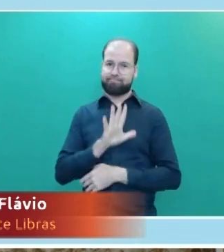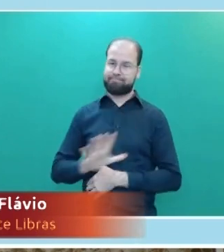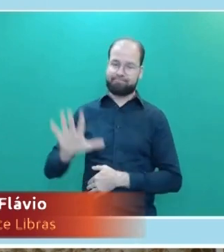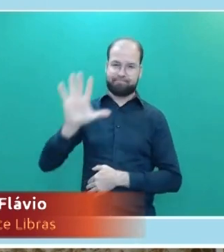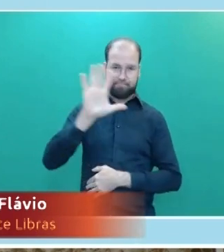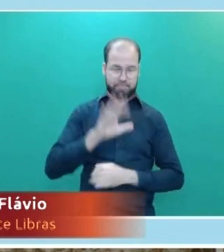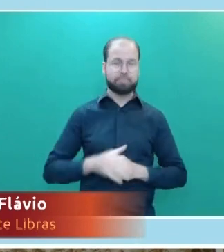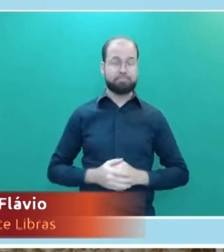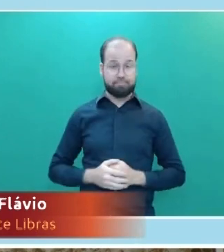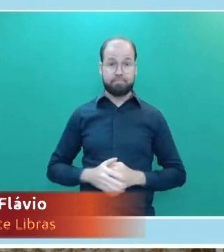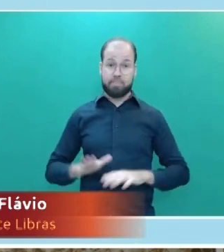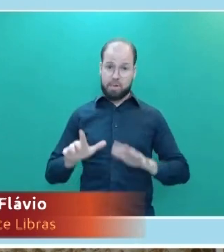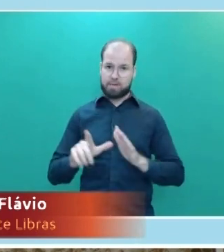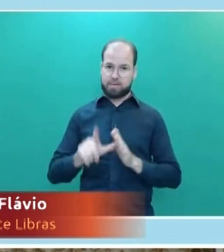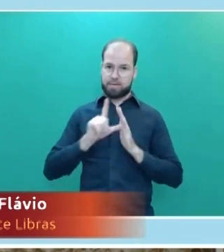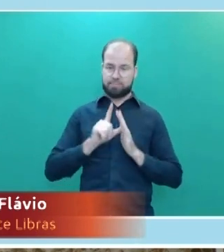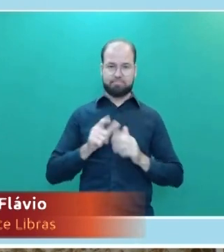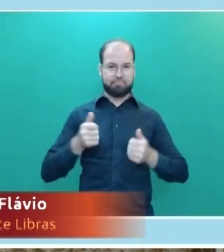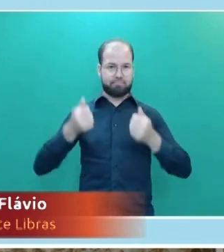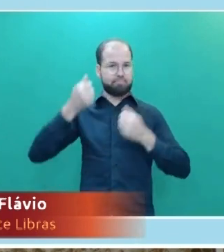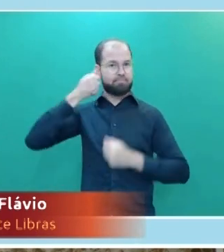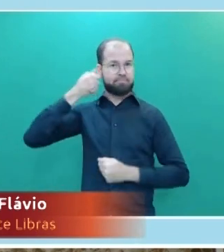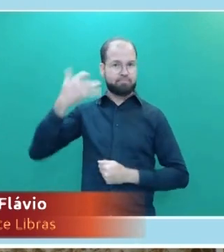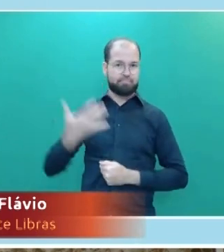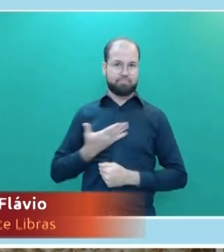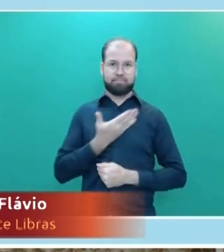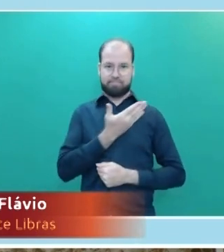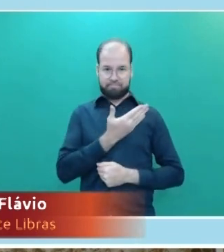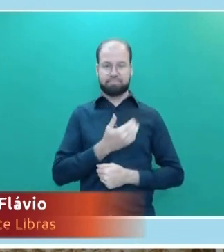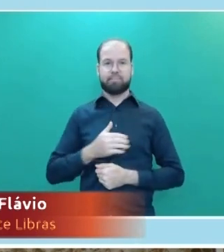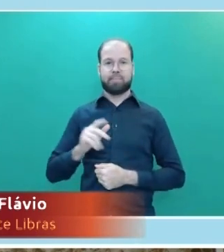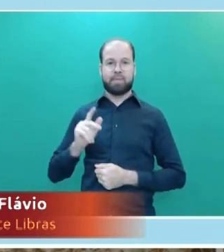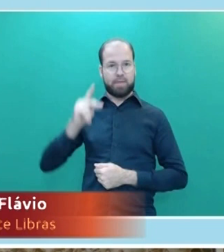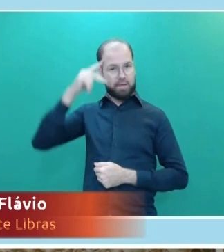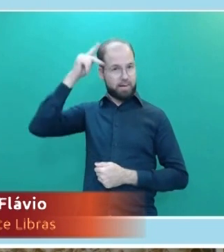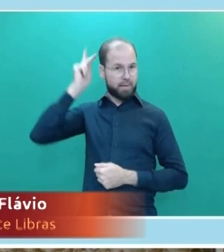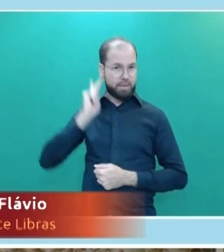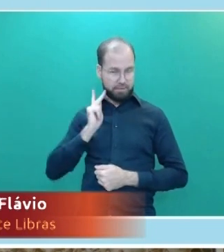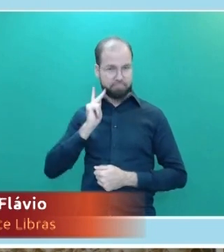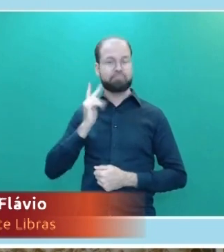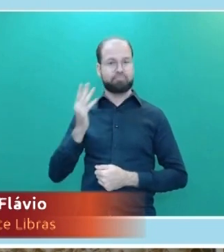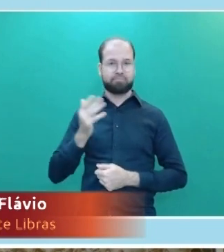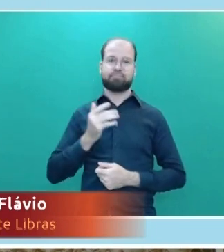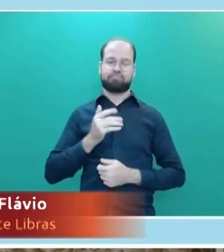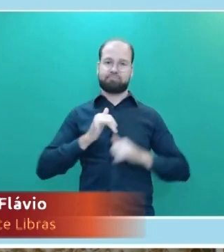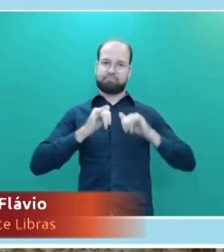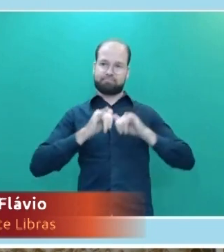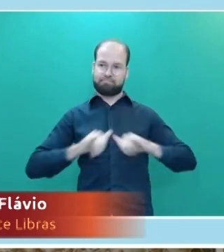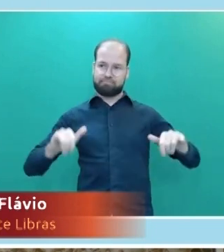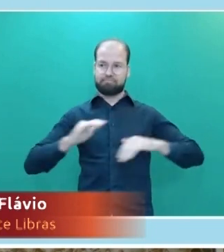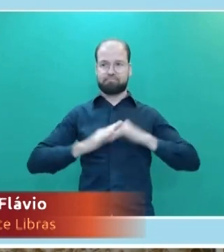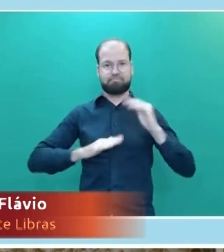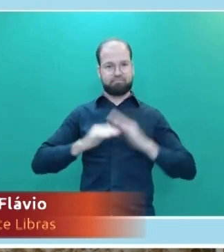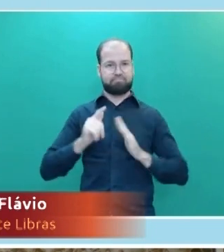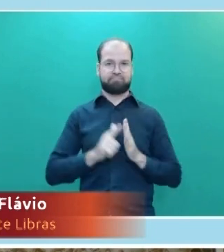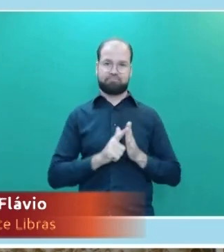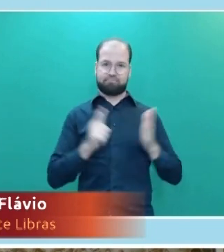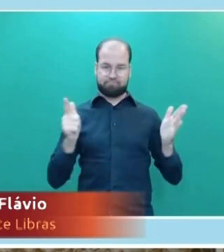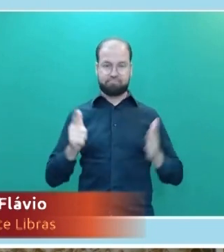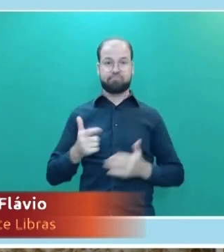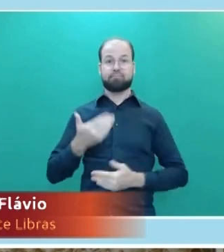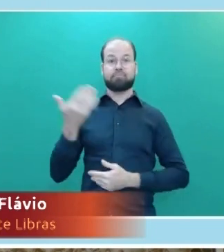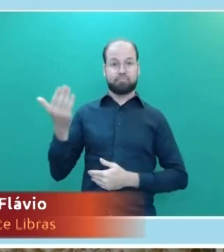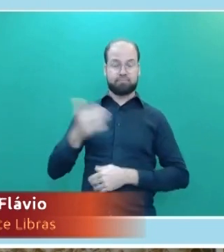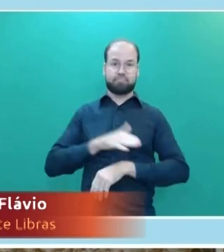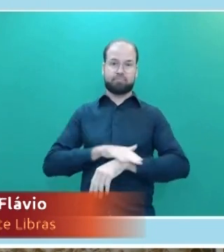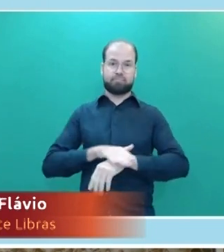Mas antes disso, eu vou me apresentar. Eu sou a Camila Maia, jornalista que apresenta o programa, e me descrevo como uma mulher de pele